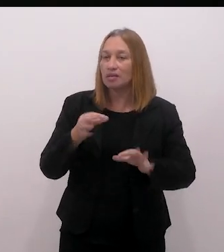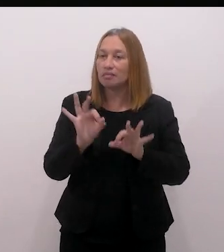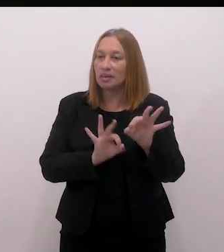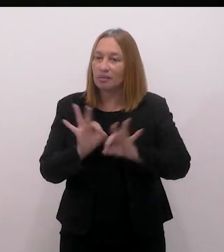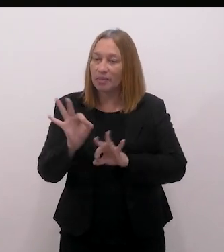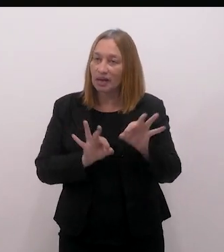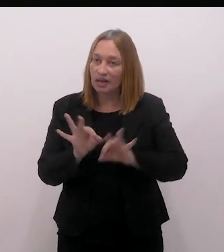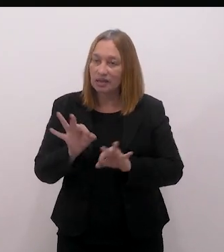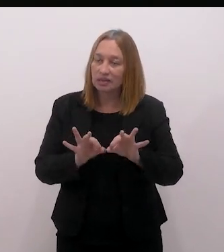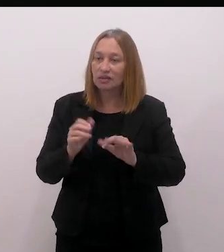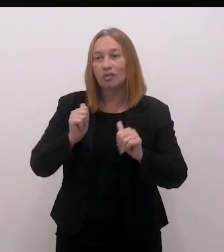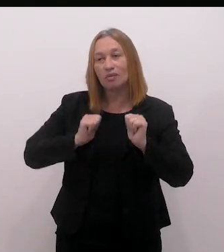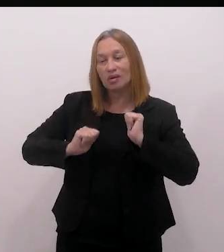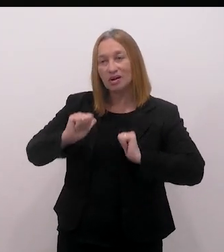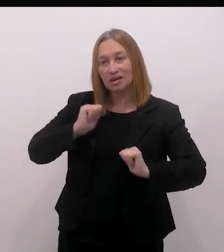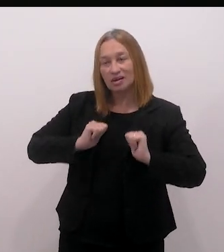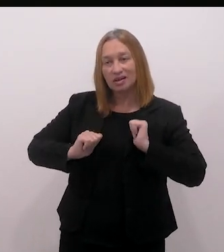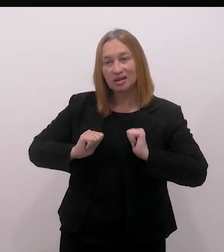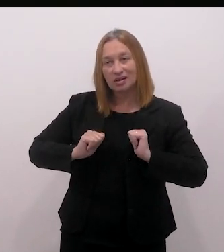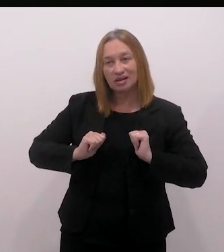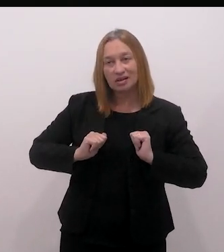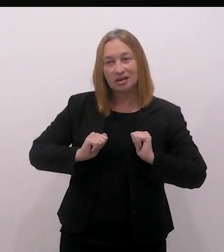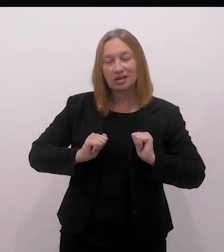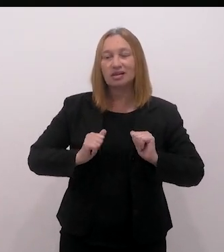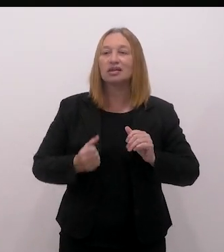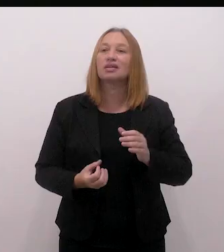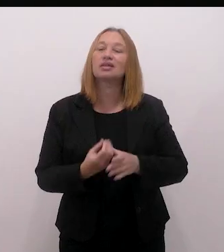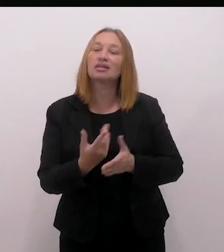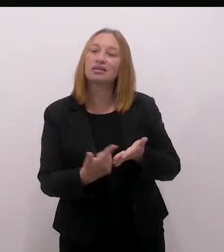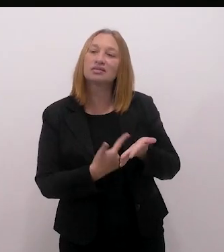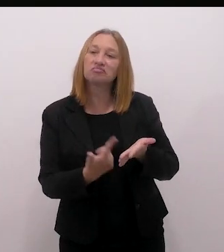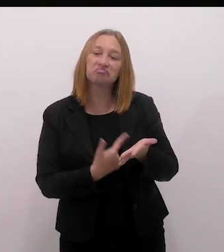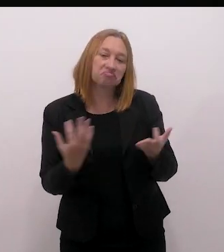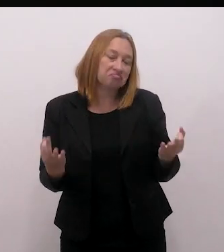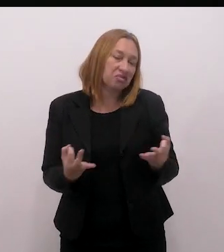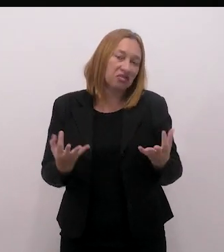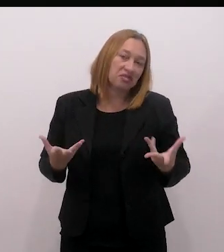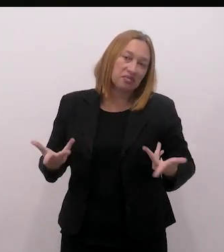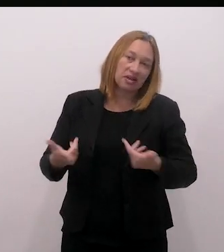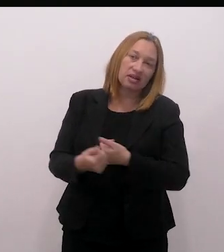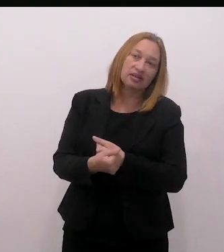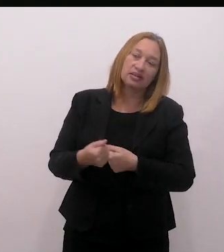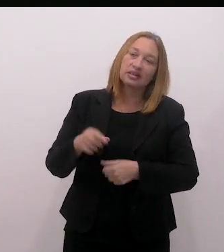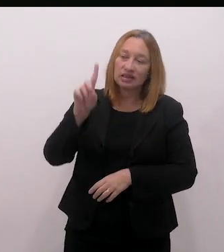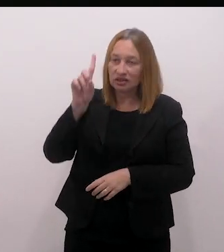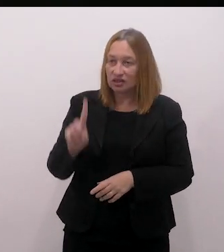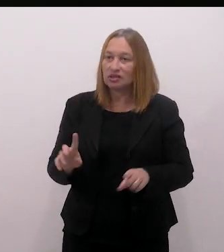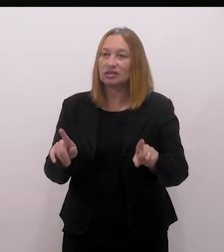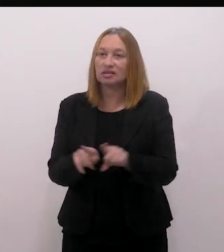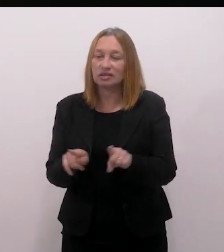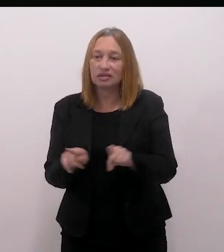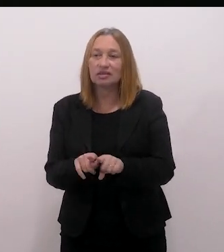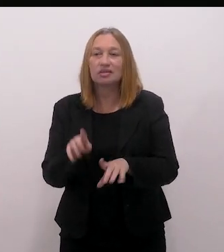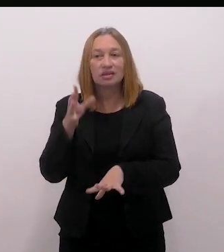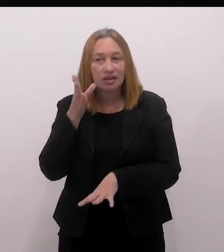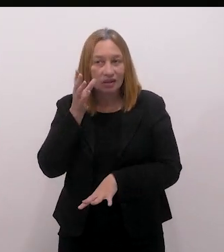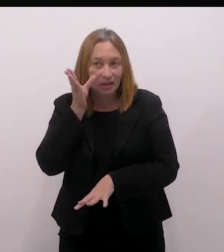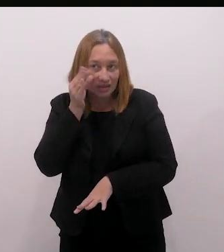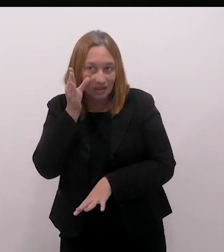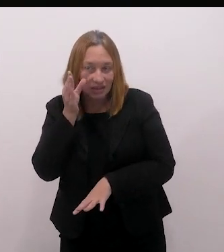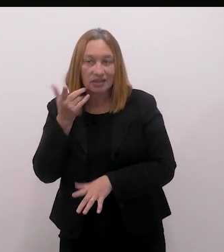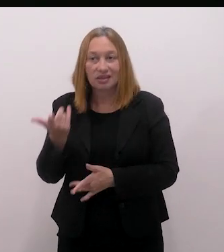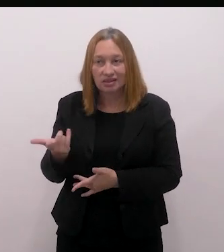preparadora de elenco, uma atriz, e acabou de lançar esse livro que eu achei maravilhoso. Ela é diretora também, é muito interessante,